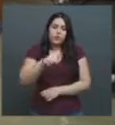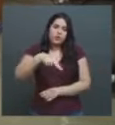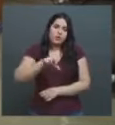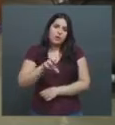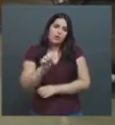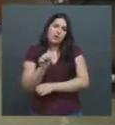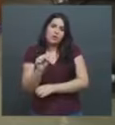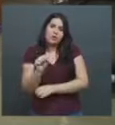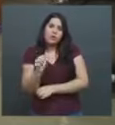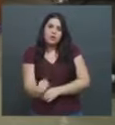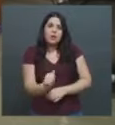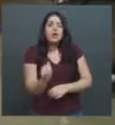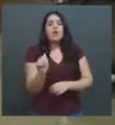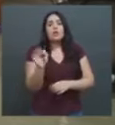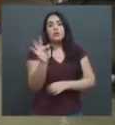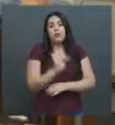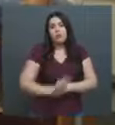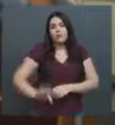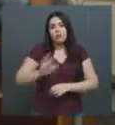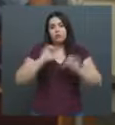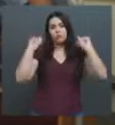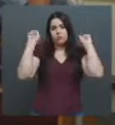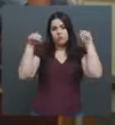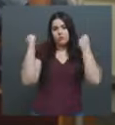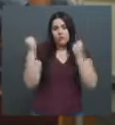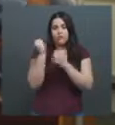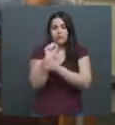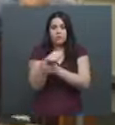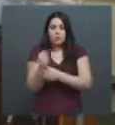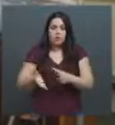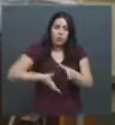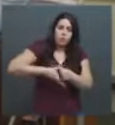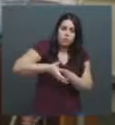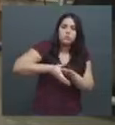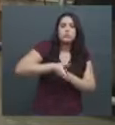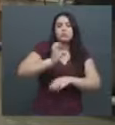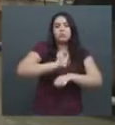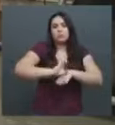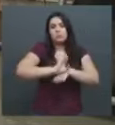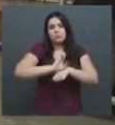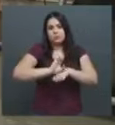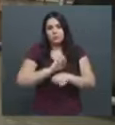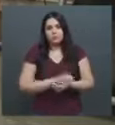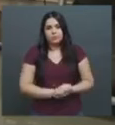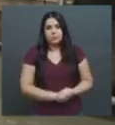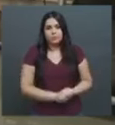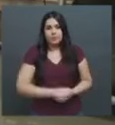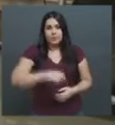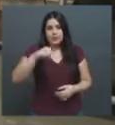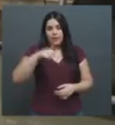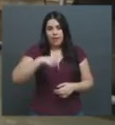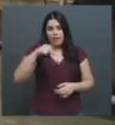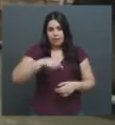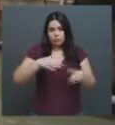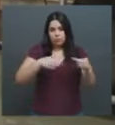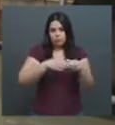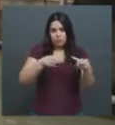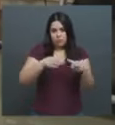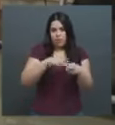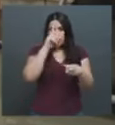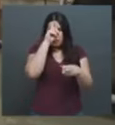Faculdade de Educação Física e Fisioterapia, orienta estagiários na clínica. Aqui na clínica de fisioterapia, nós temos o